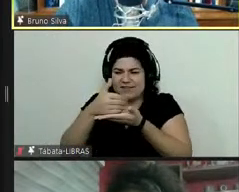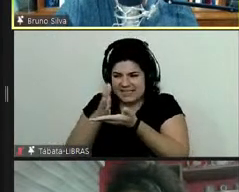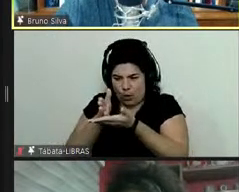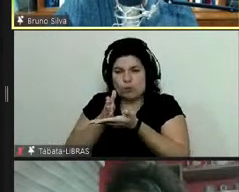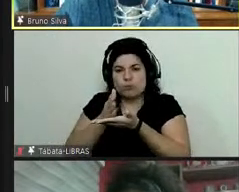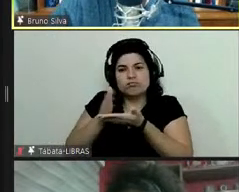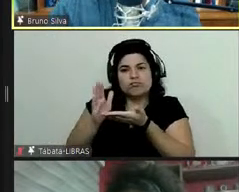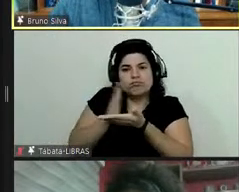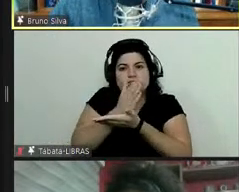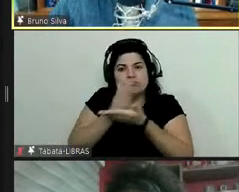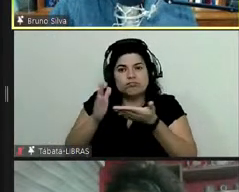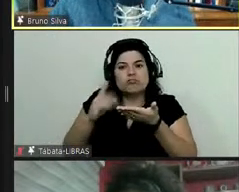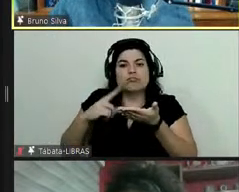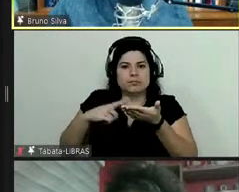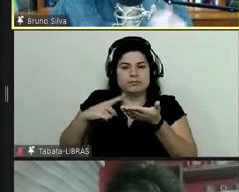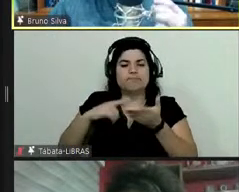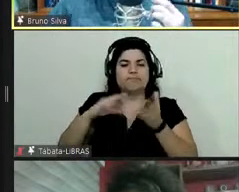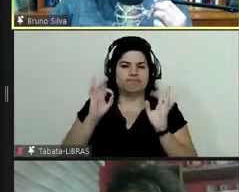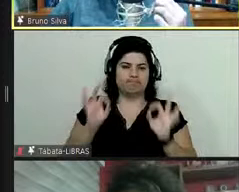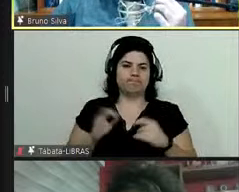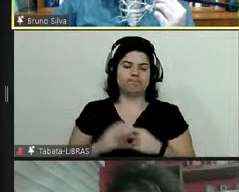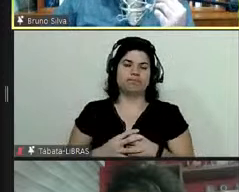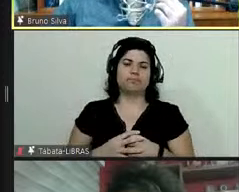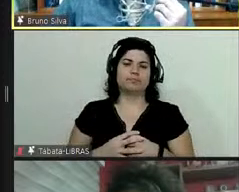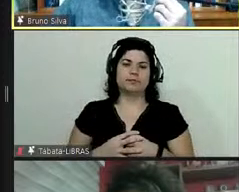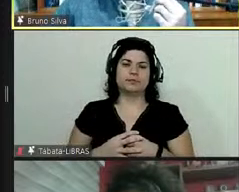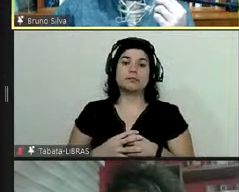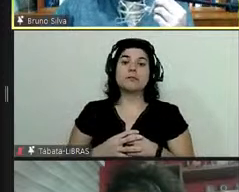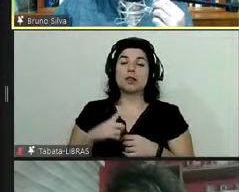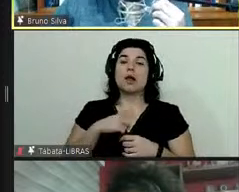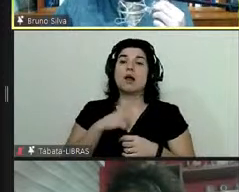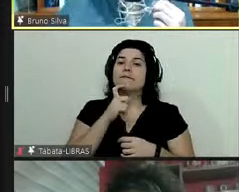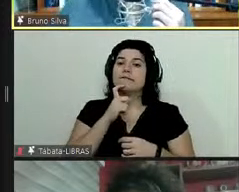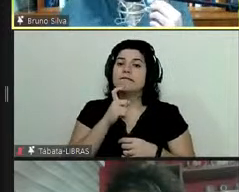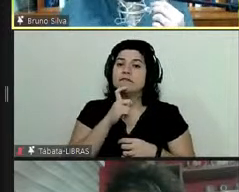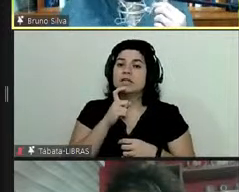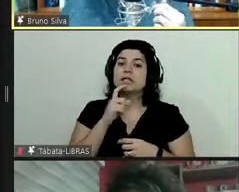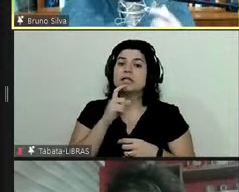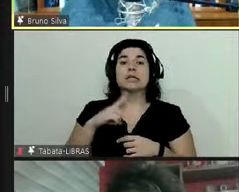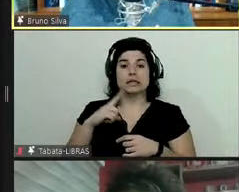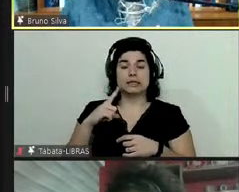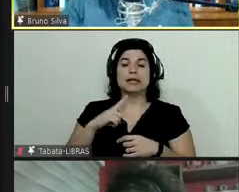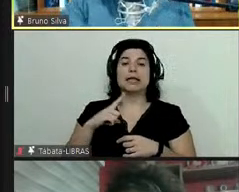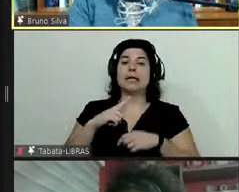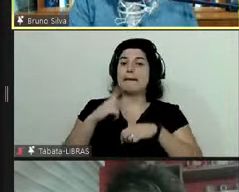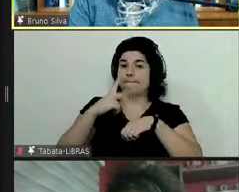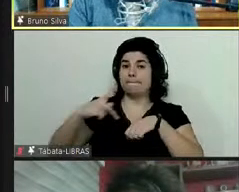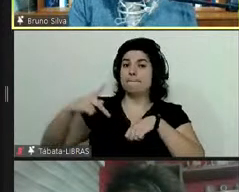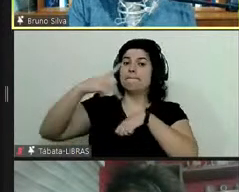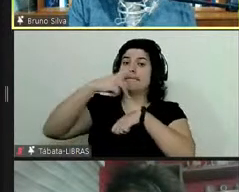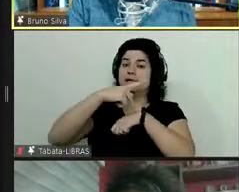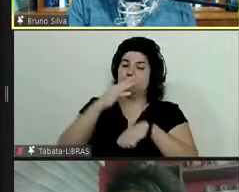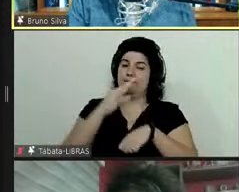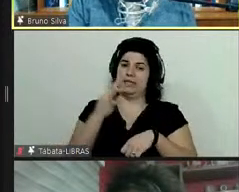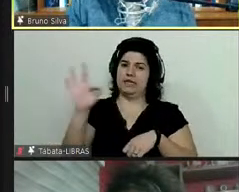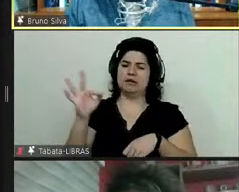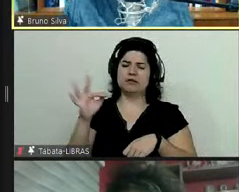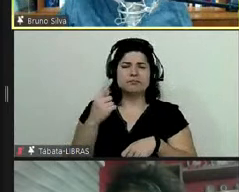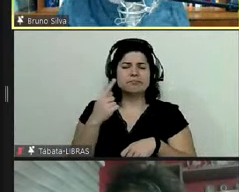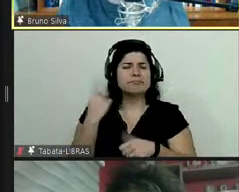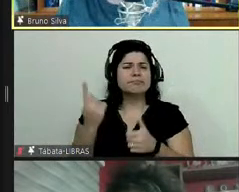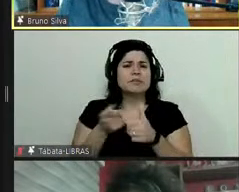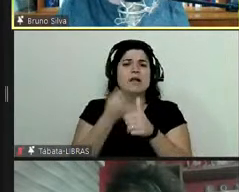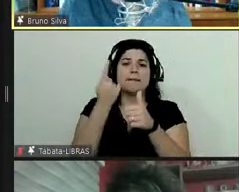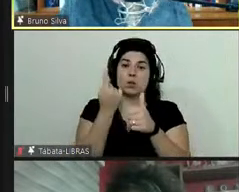certo ó e aqui verdinho nós teríamos essas formas de estados Federados acho que uma primeira coisa que salta aos olhos